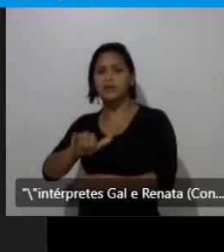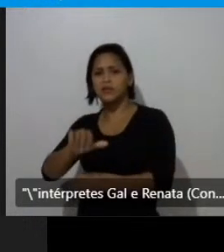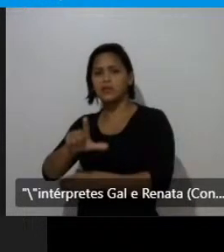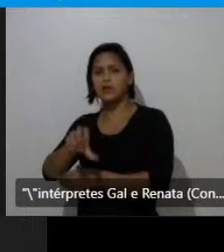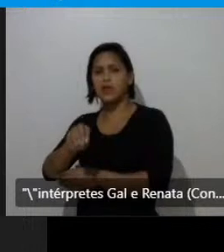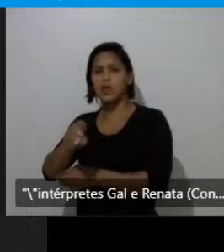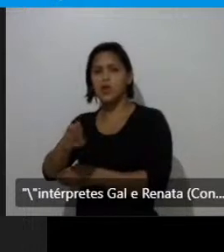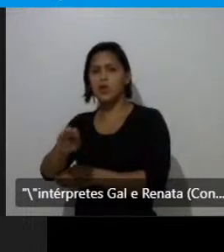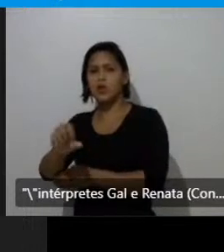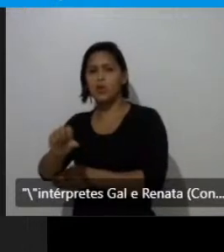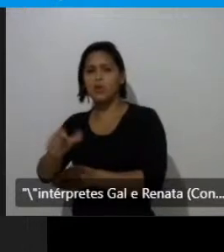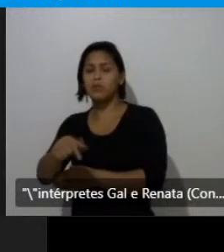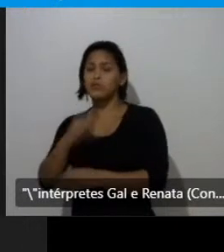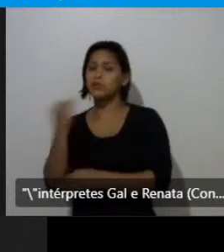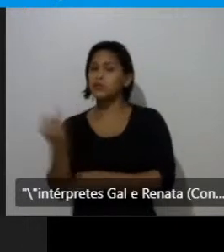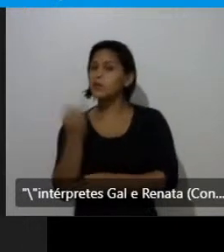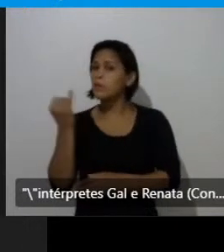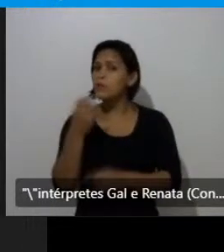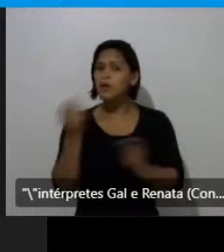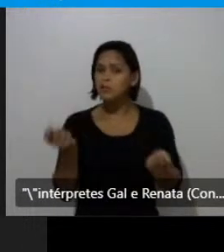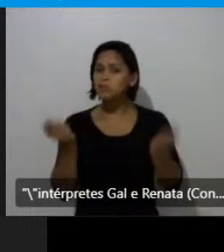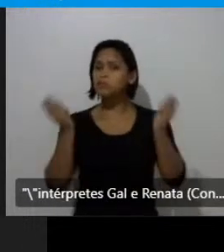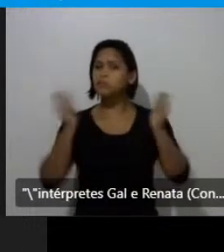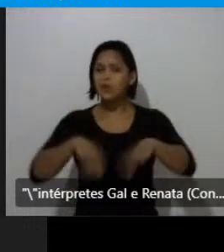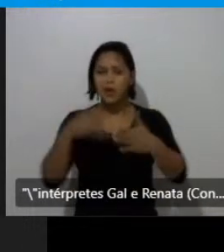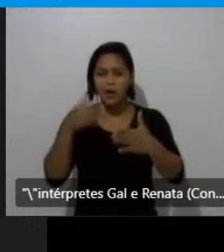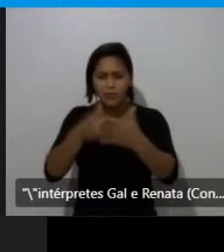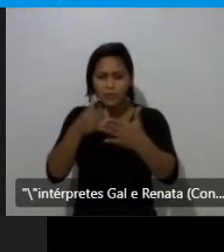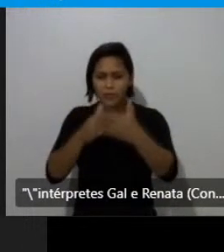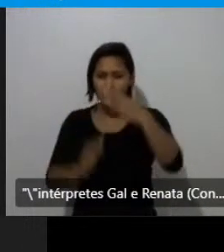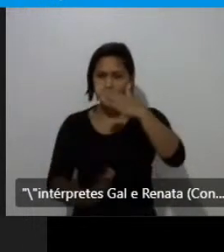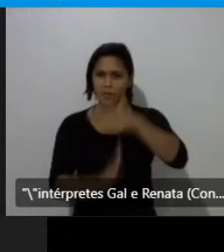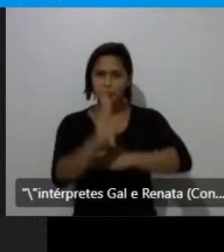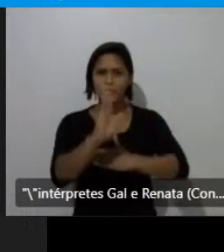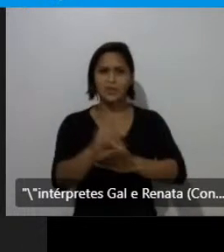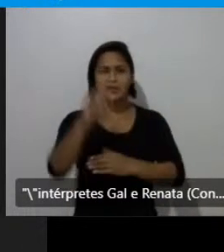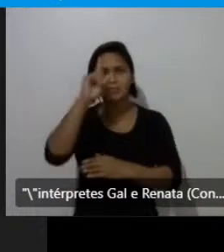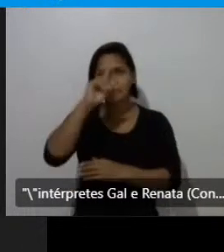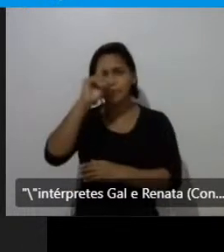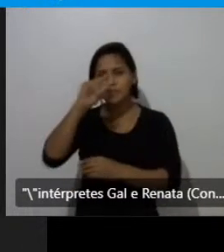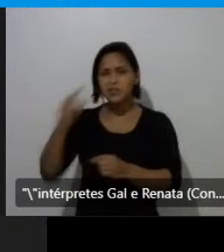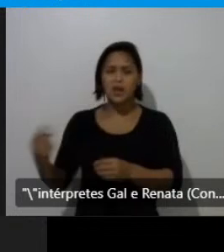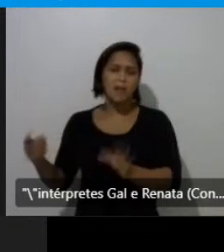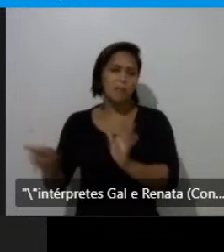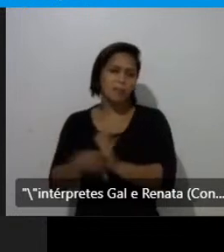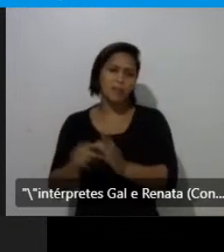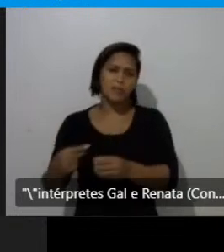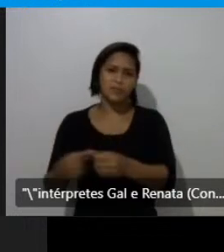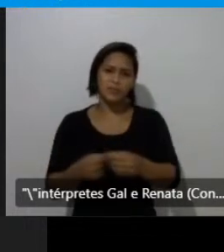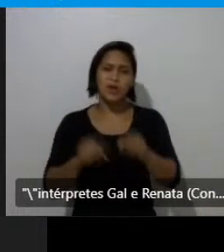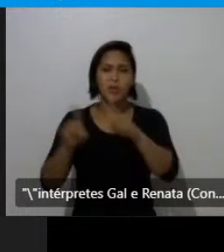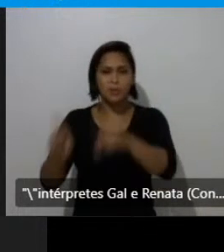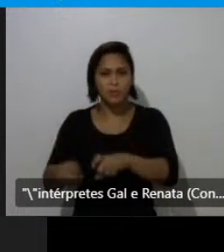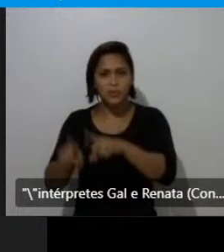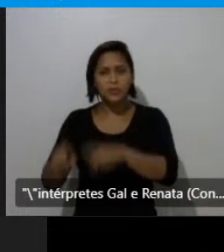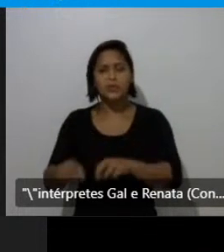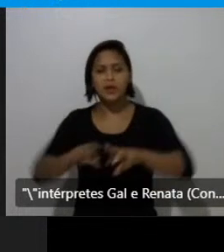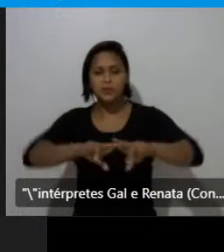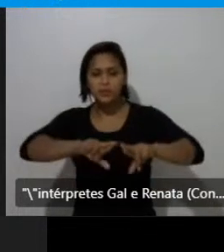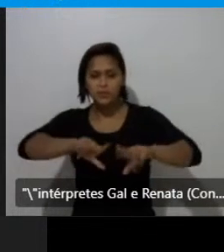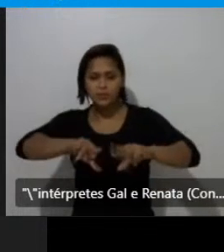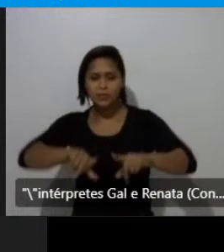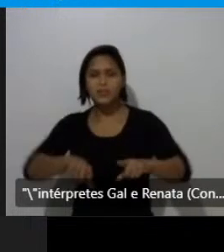muito importante que a gente possa romper essa dicotomia urbano-rural e aprender, né, com